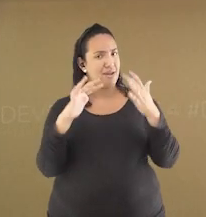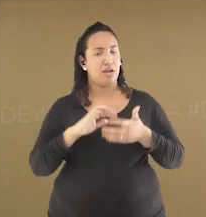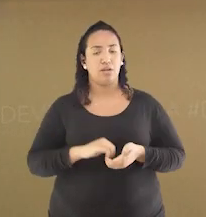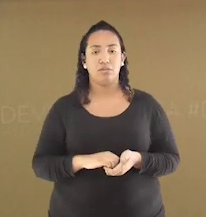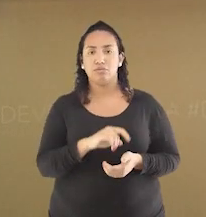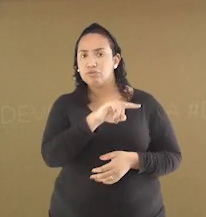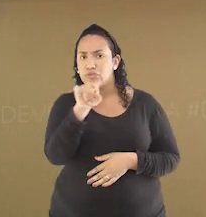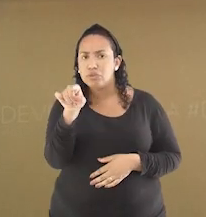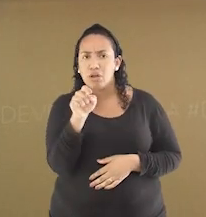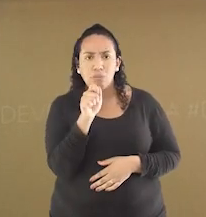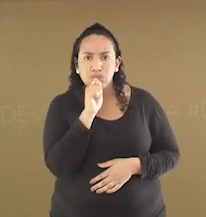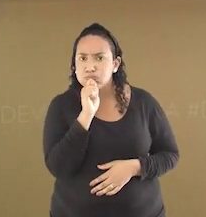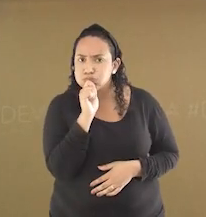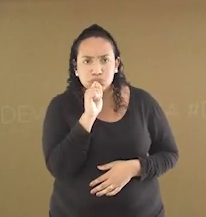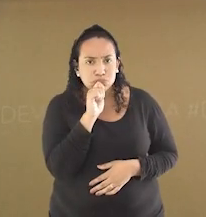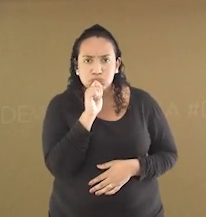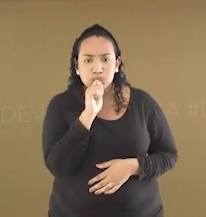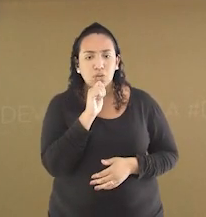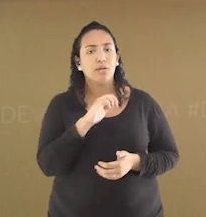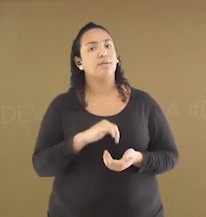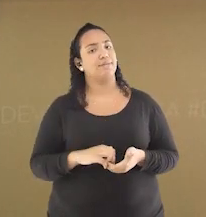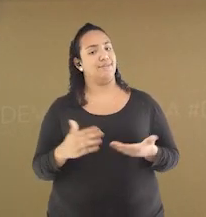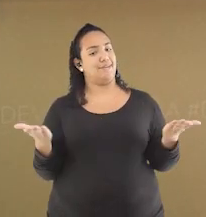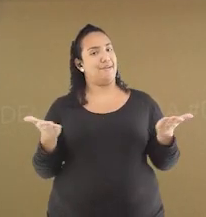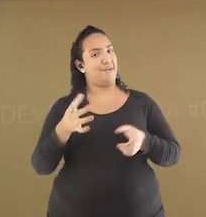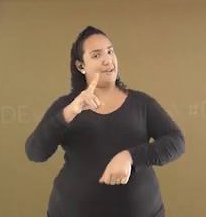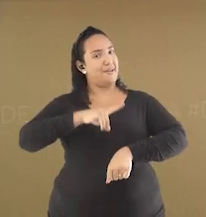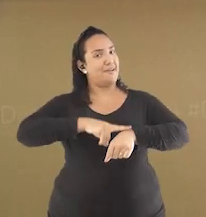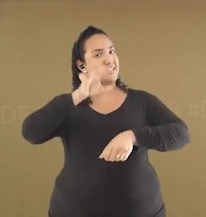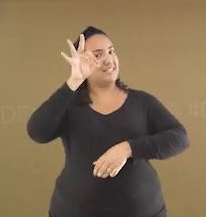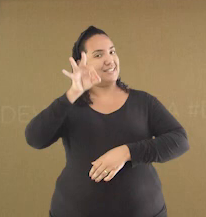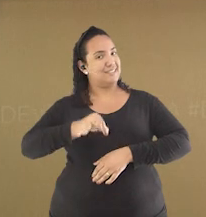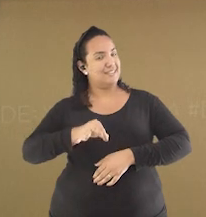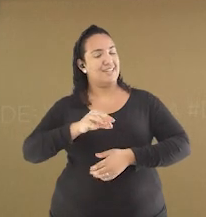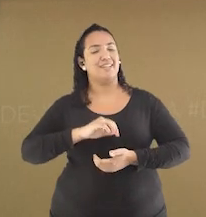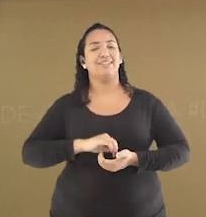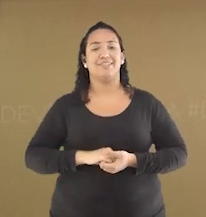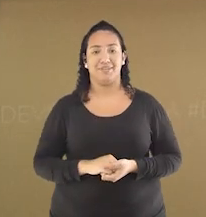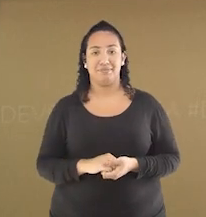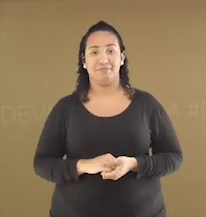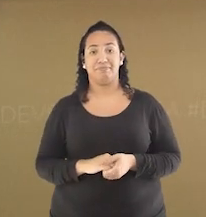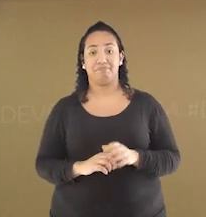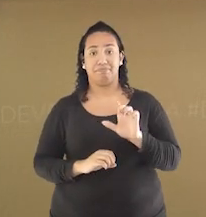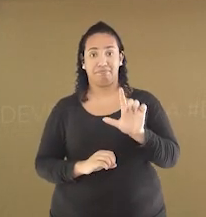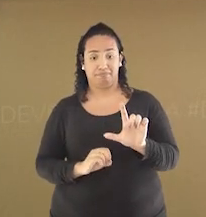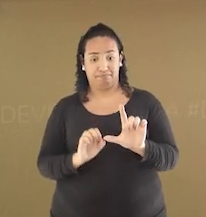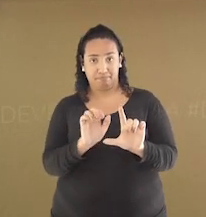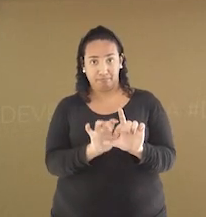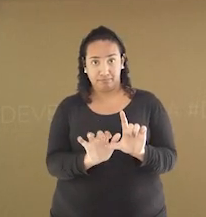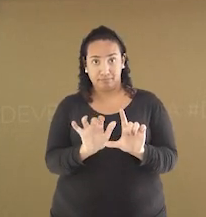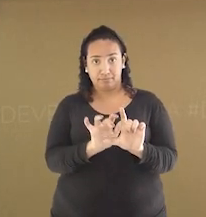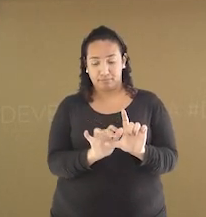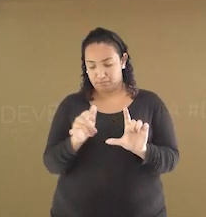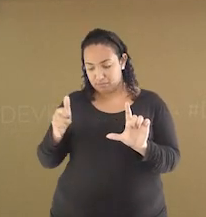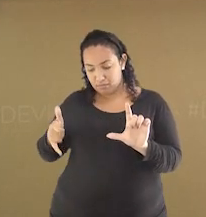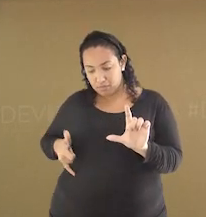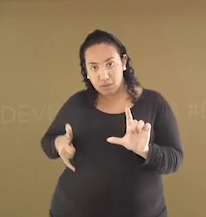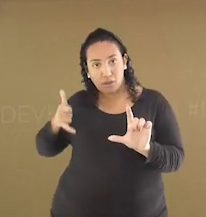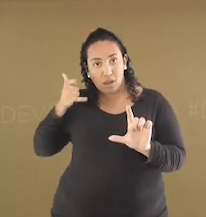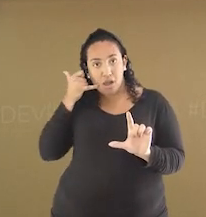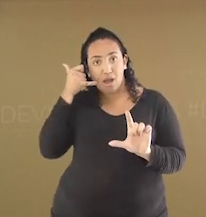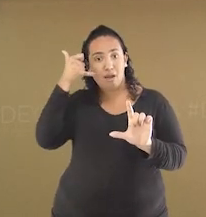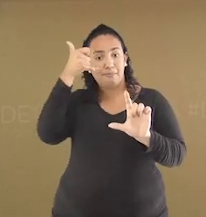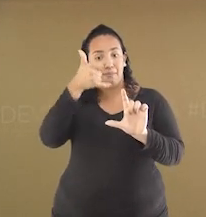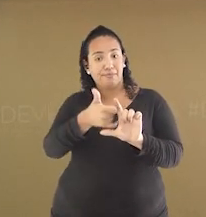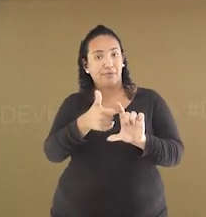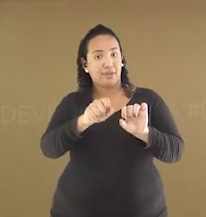Arrasou! Você ainda não colocou? A hora é agora. Abra a câmera do celular,